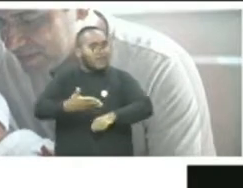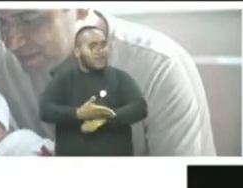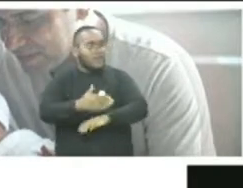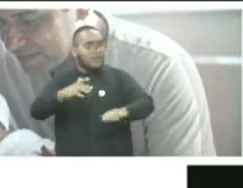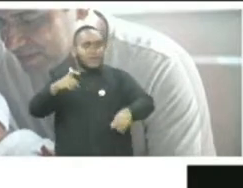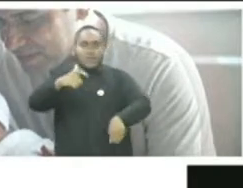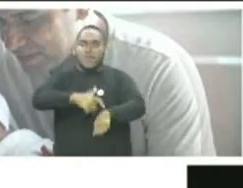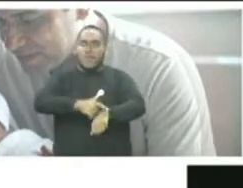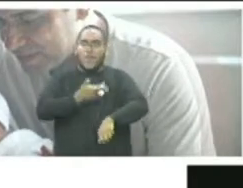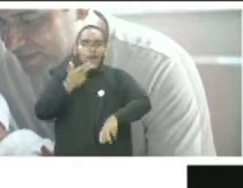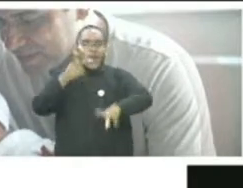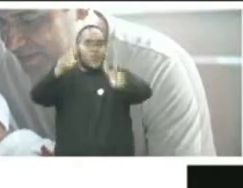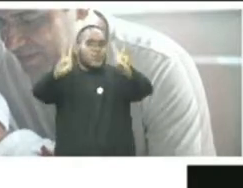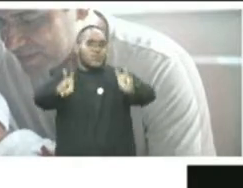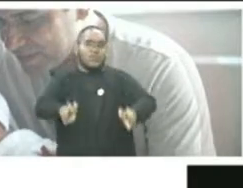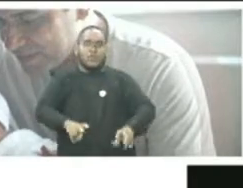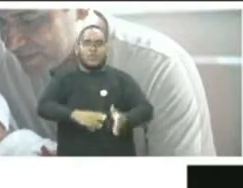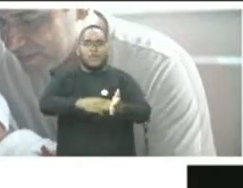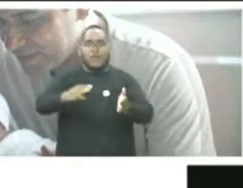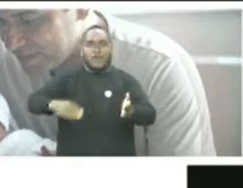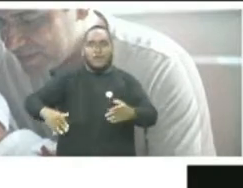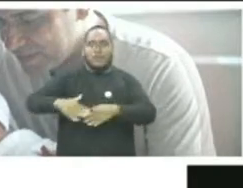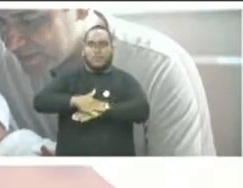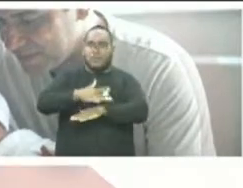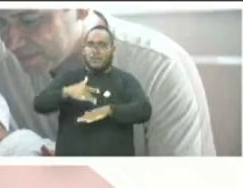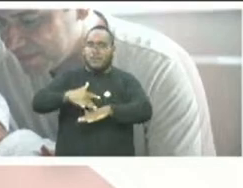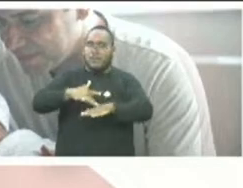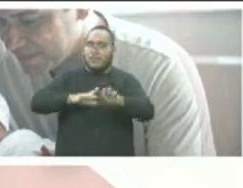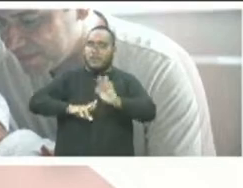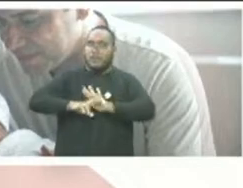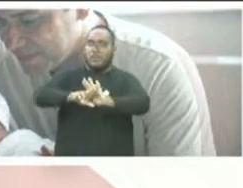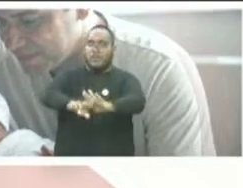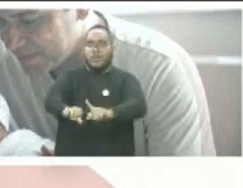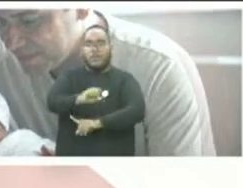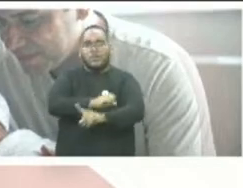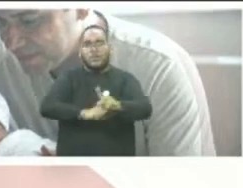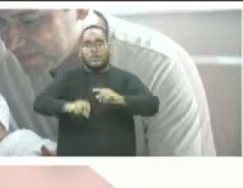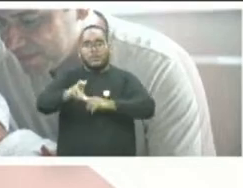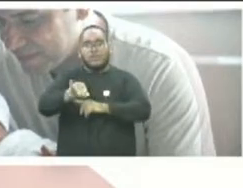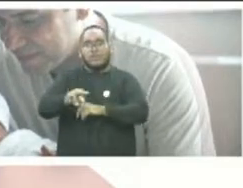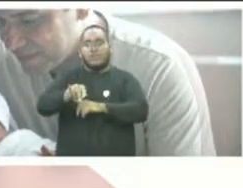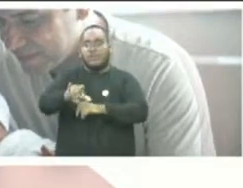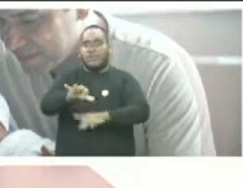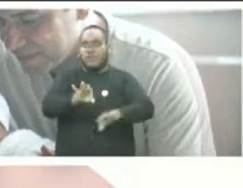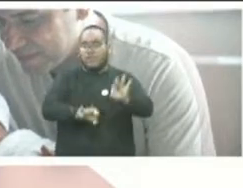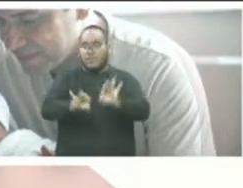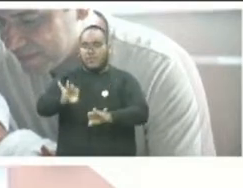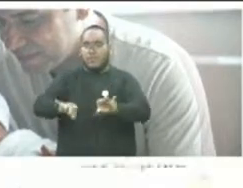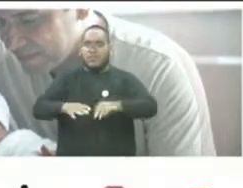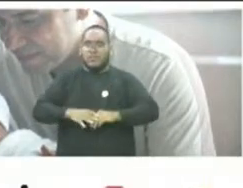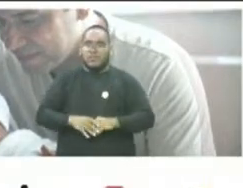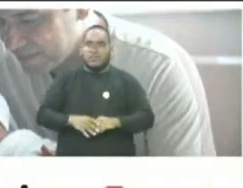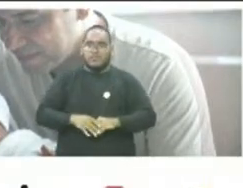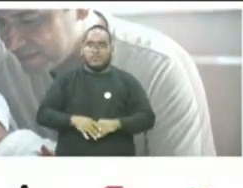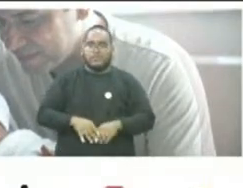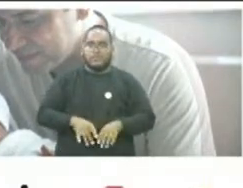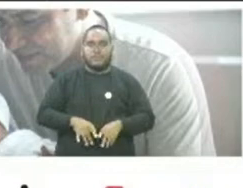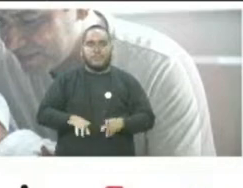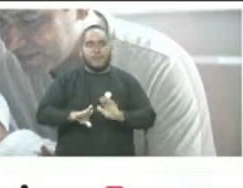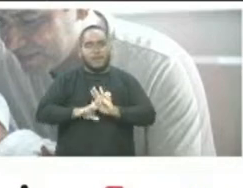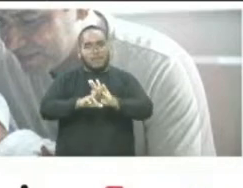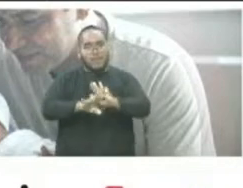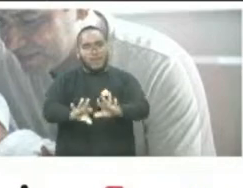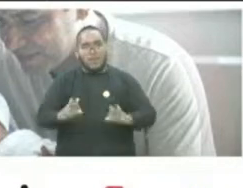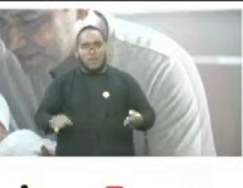canguru, representando a sociedade civil organizada, então trazendo a voz das famílias, mas também dos cuidadores, e muito emocionada